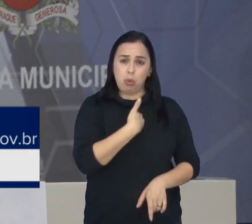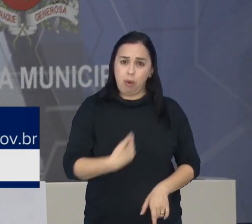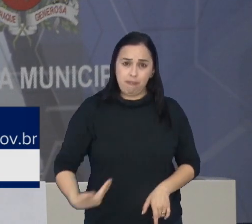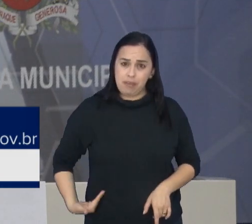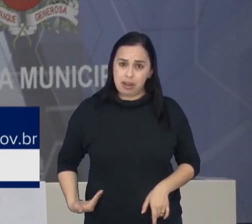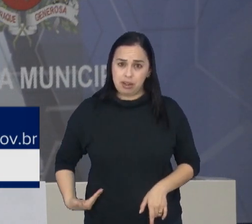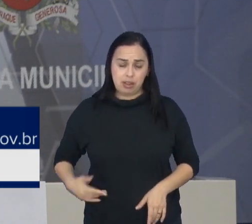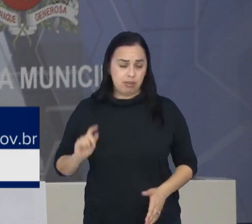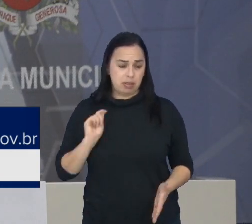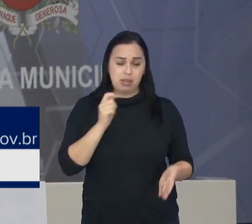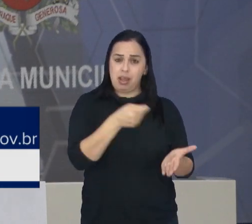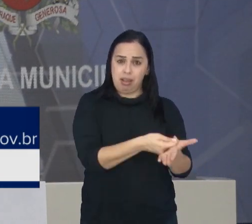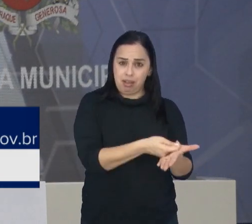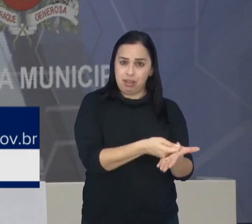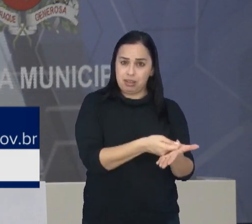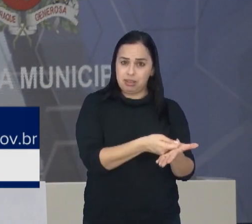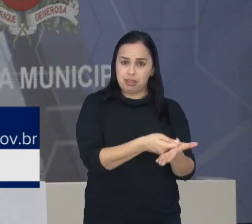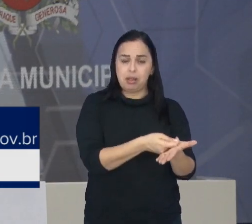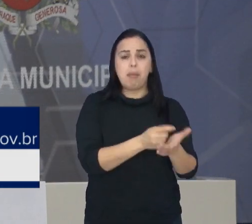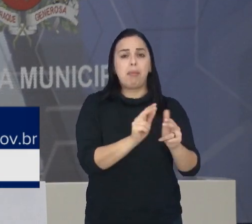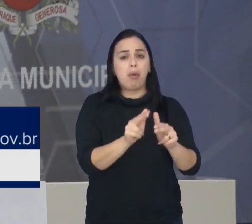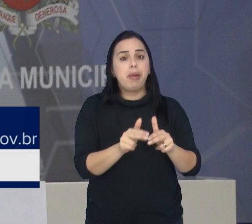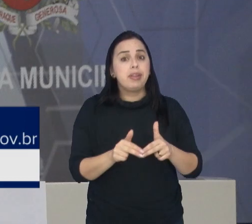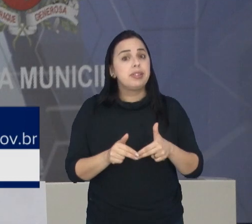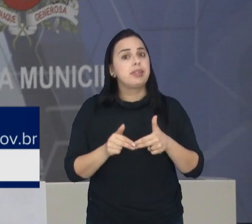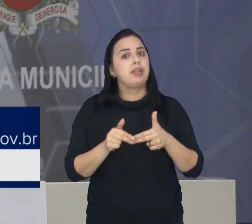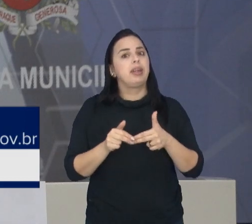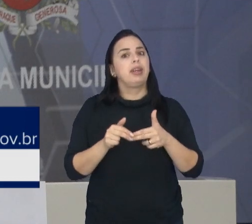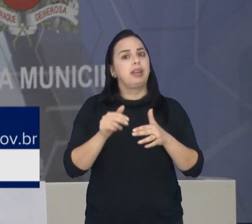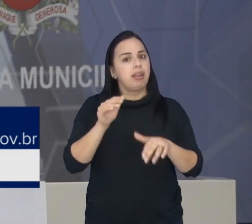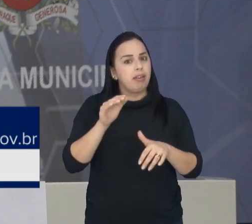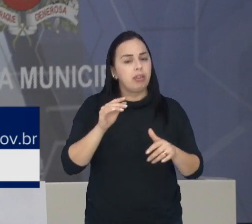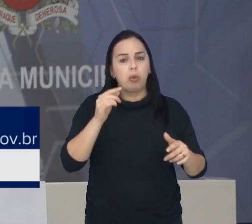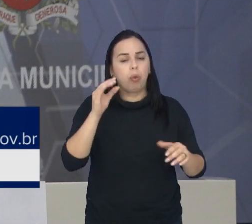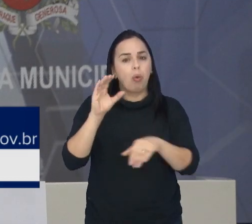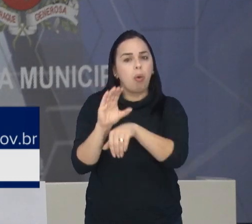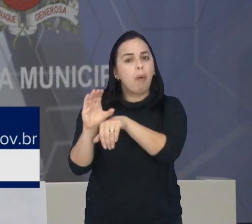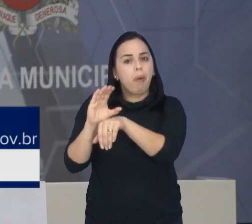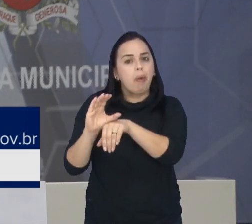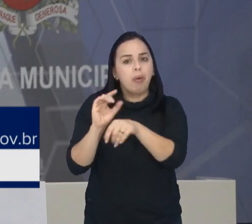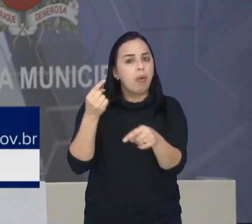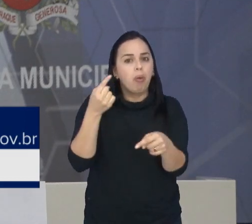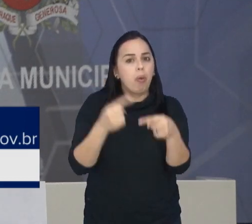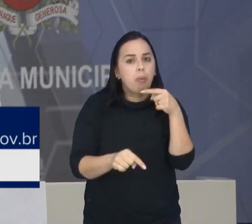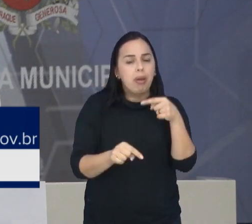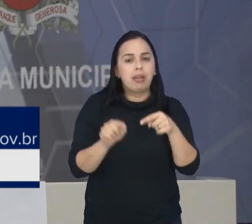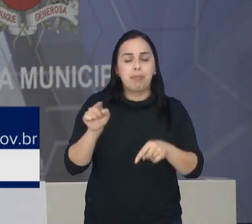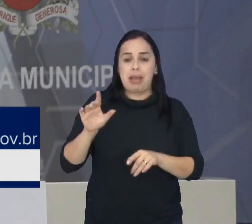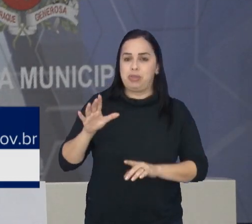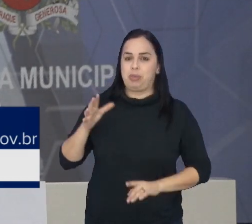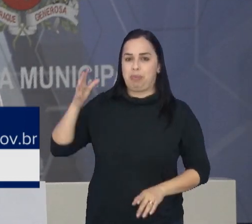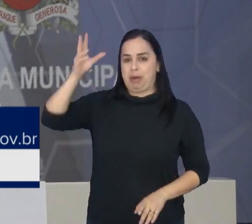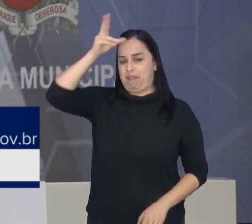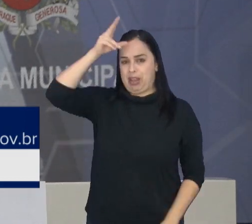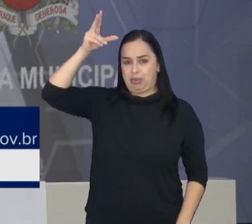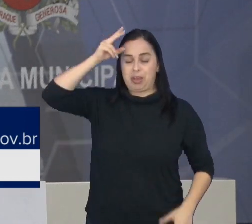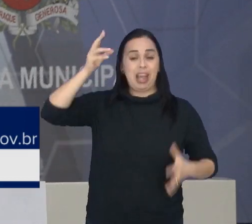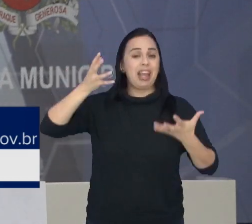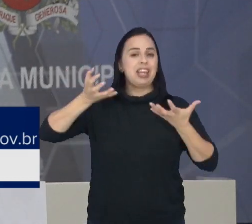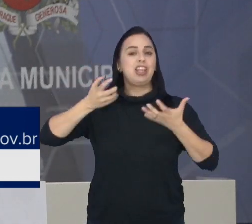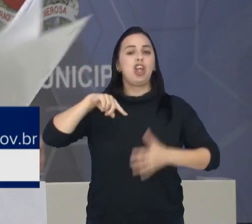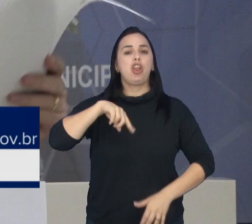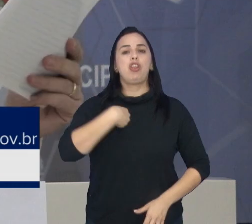de improbidade. Então a gente tem que votar em coisa que é ilegal, porque o senhor prefeito, o reizinho, quer que vote.